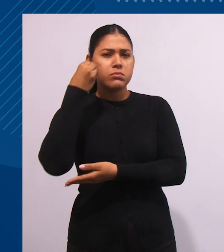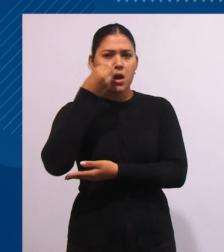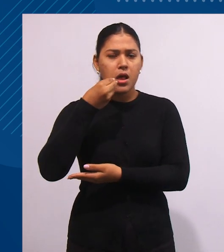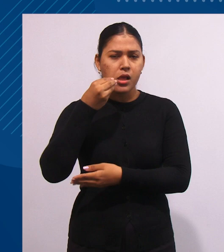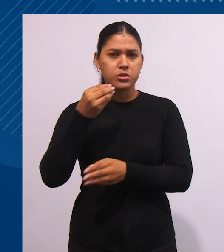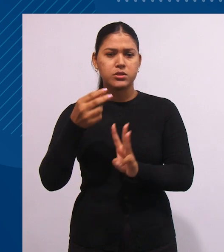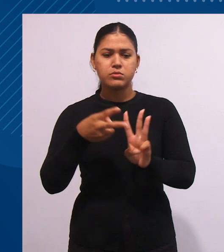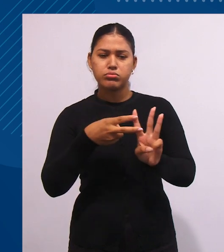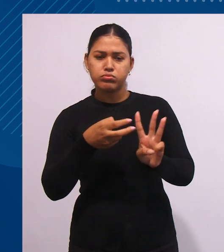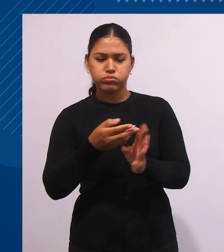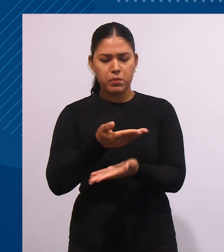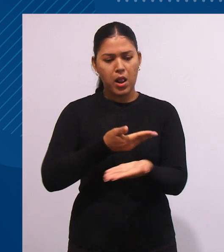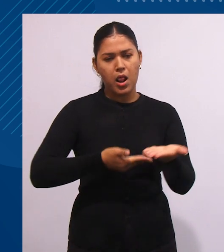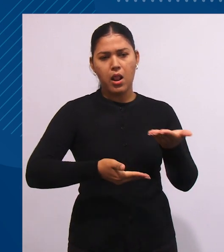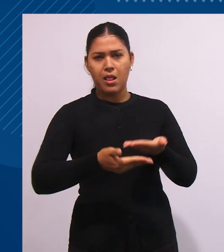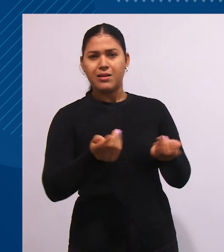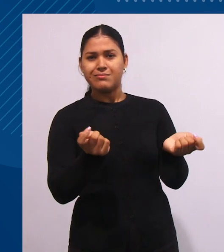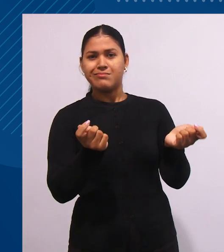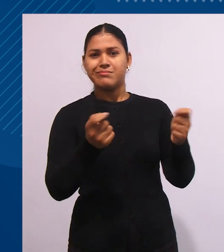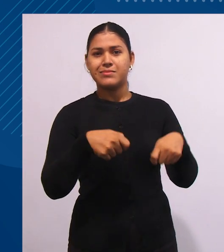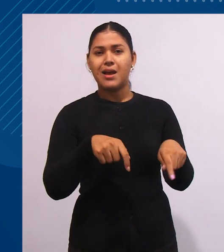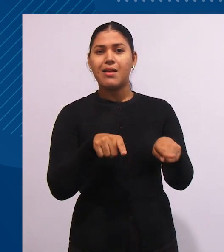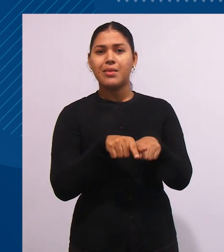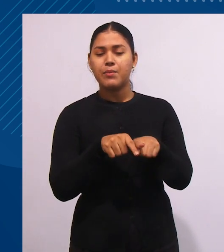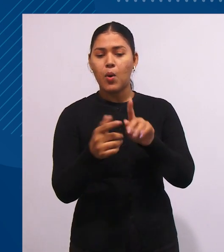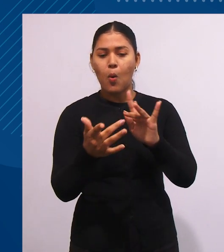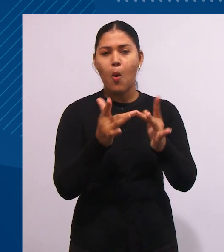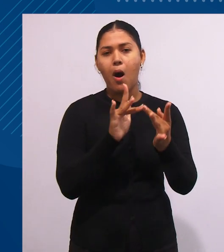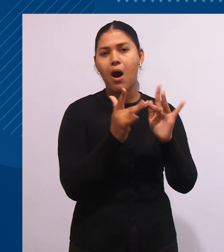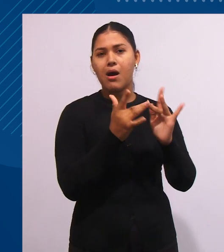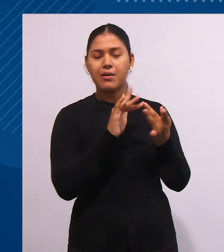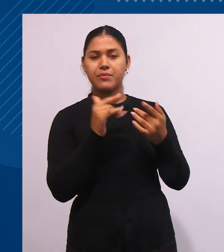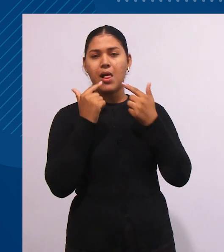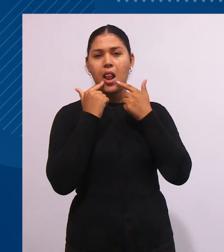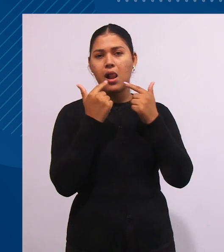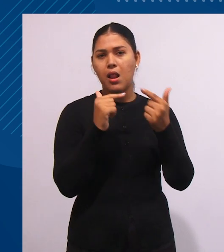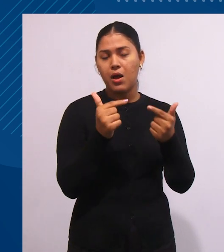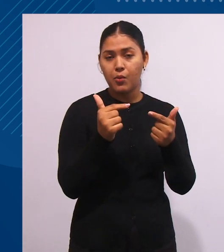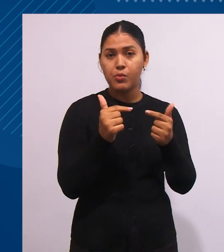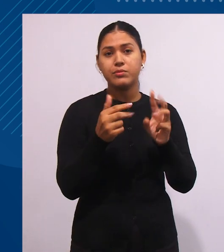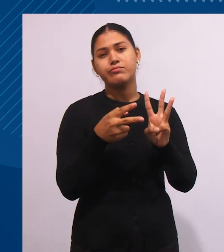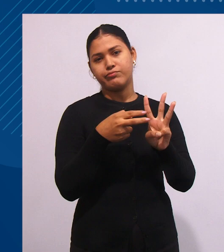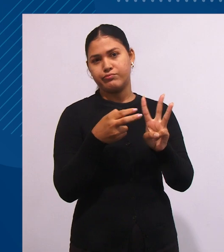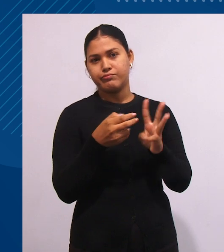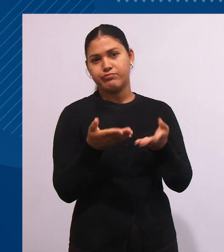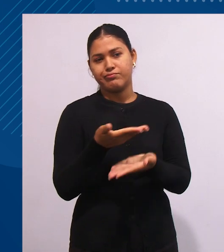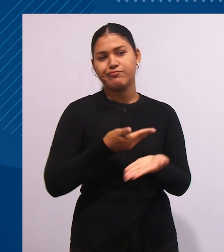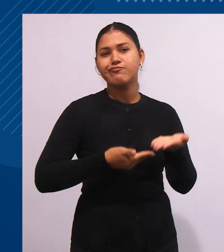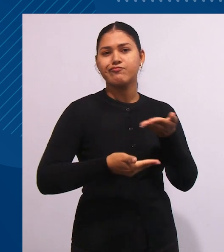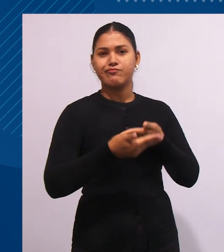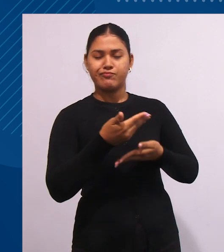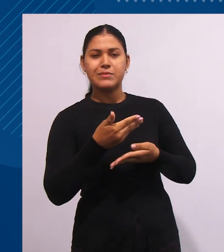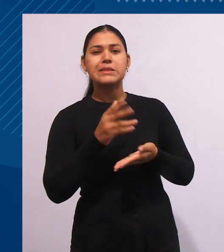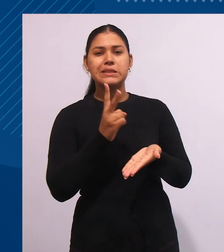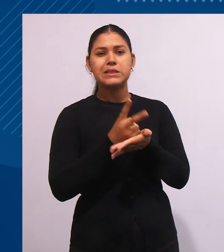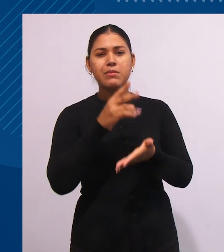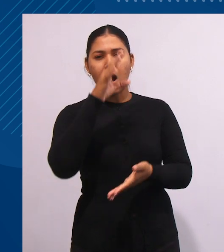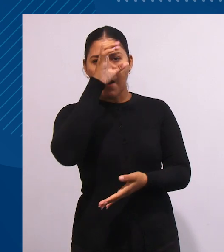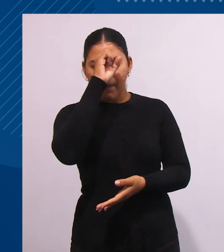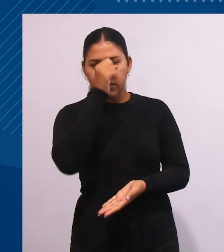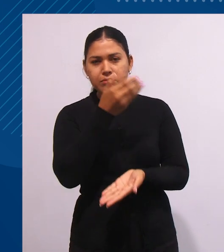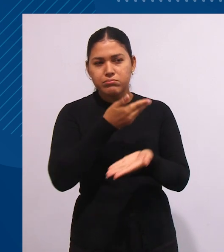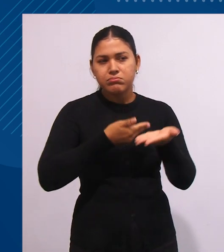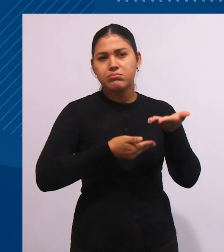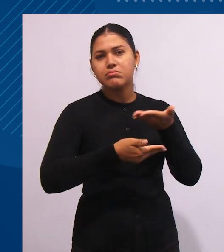experiências faz com que também a gente entre em contato com essas línguas, enfim, um pouco a gente vai aprendendo,